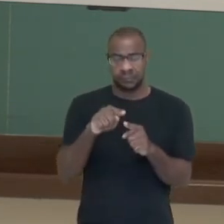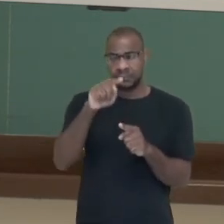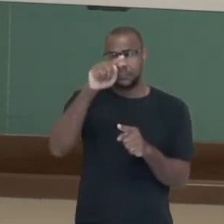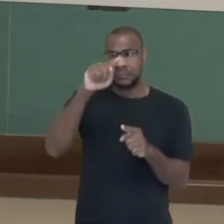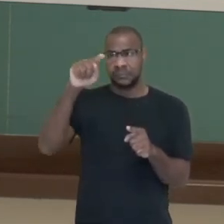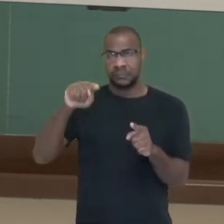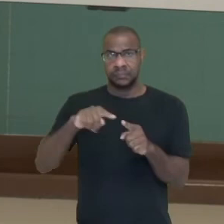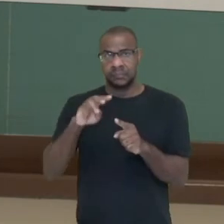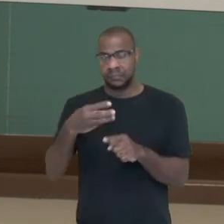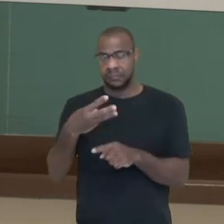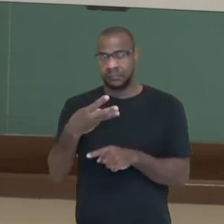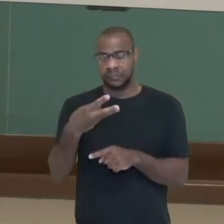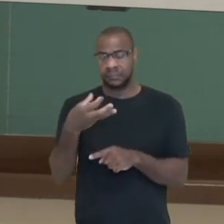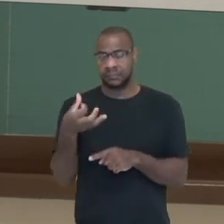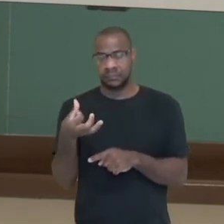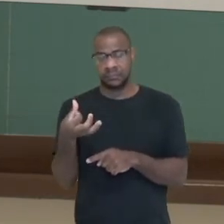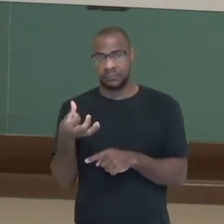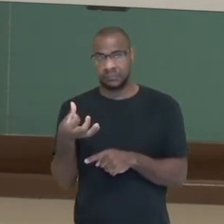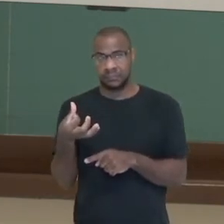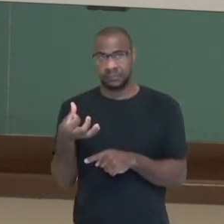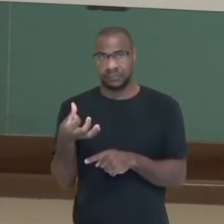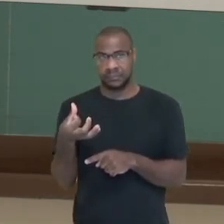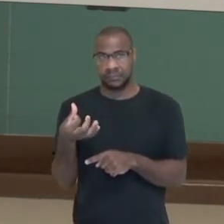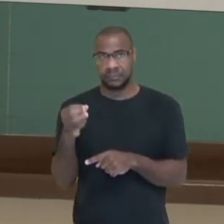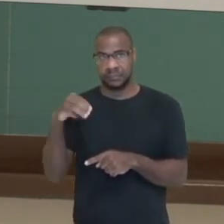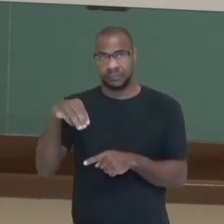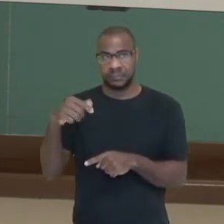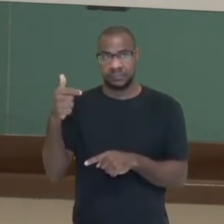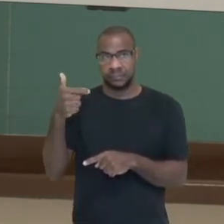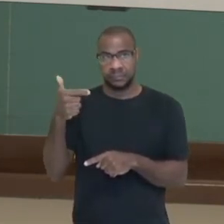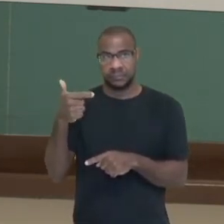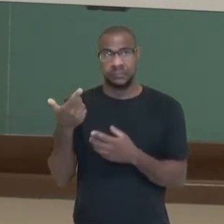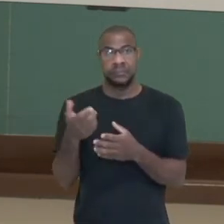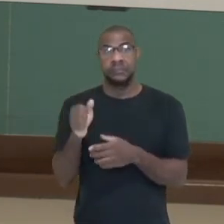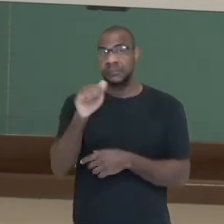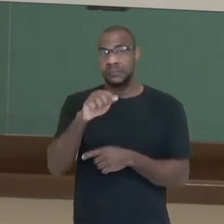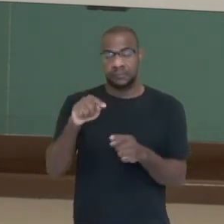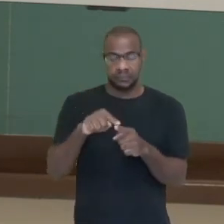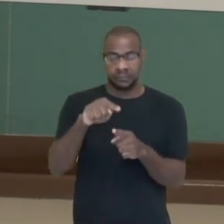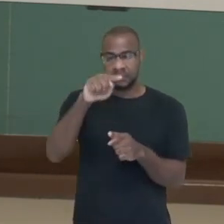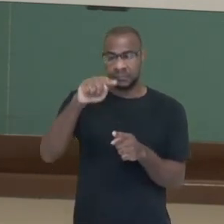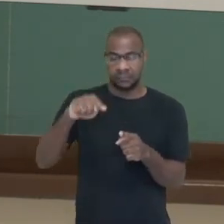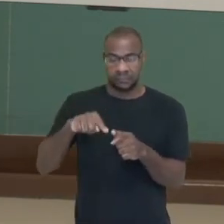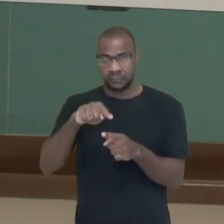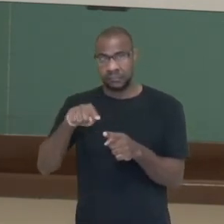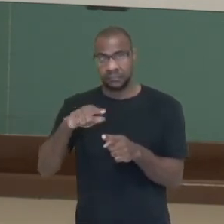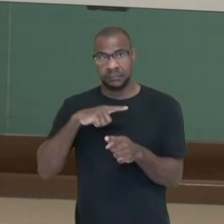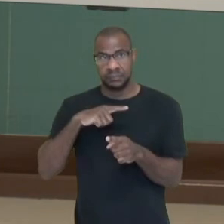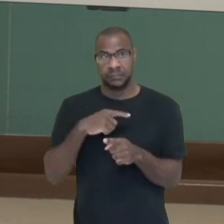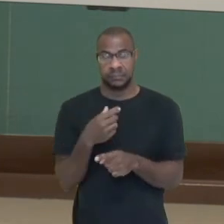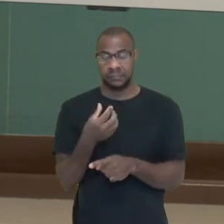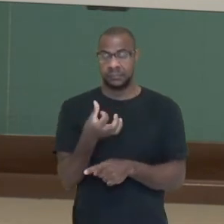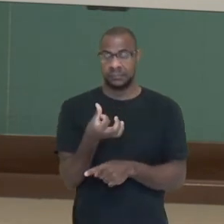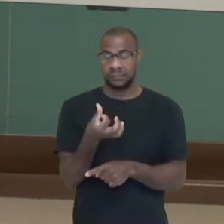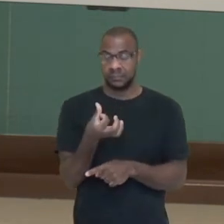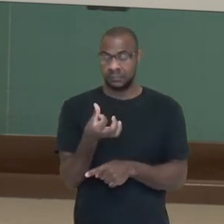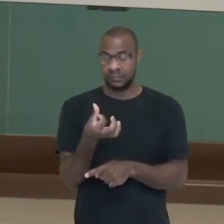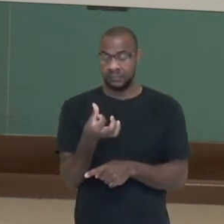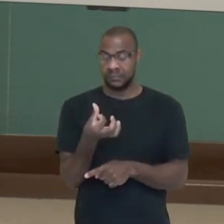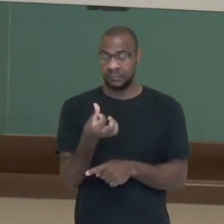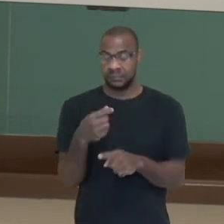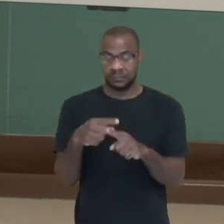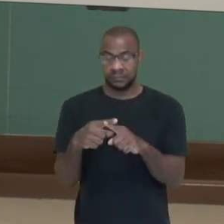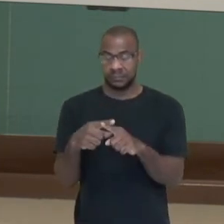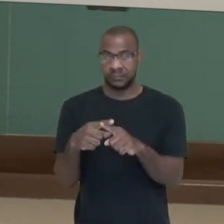é 36 metros quadrados, a área do triângulo vai ser o quê? 6 vezes 3 dividido por